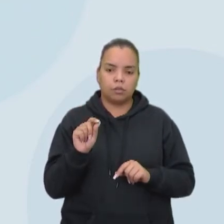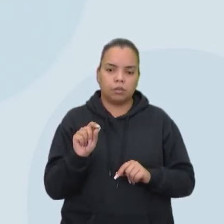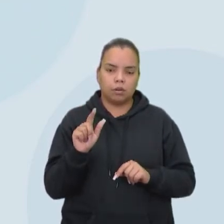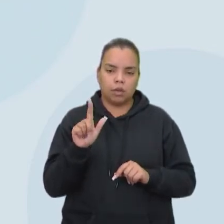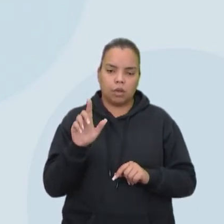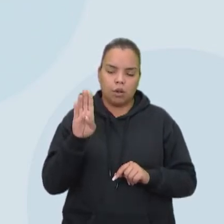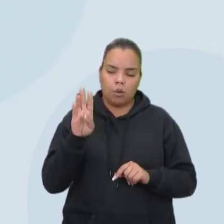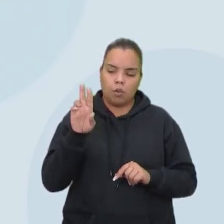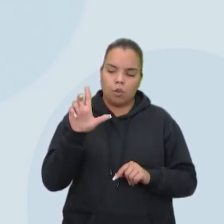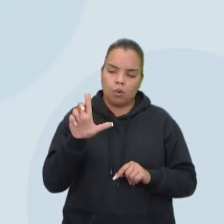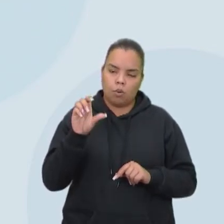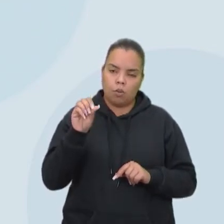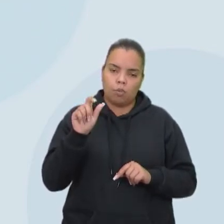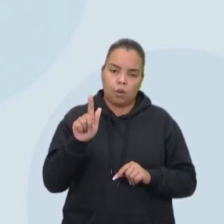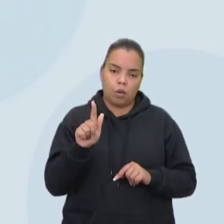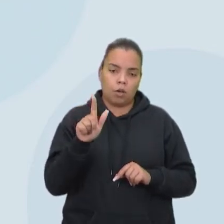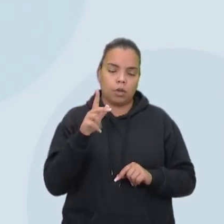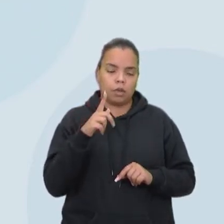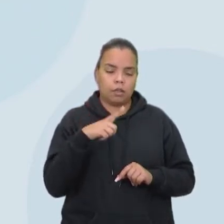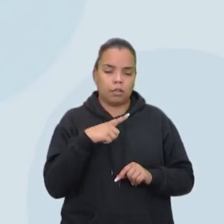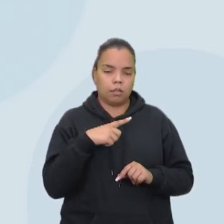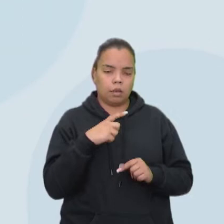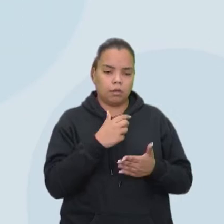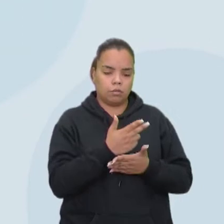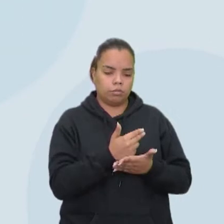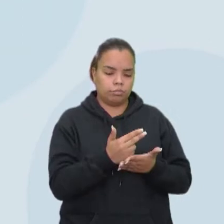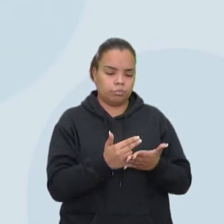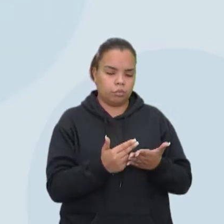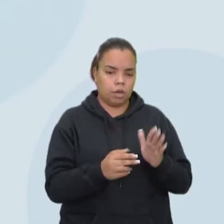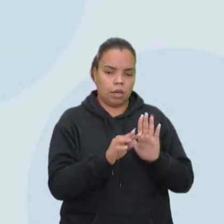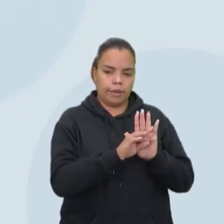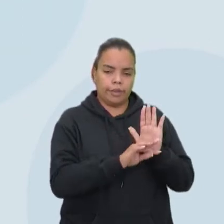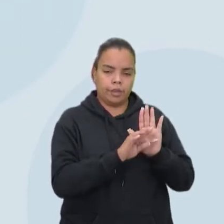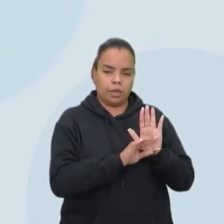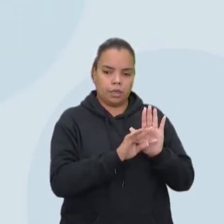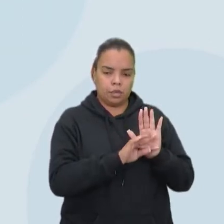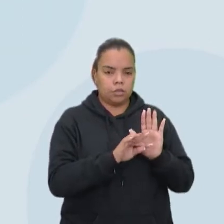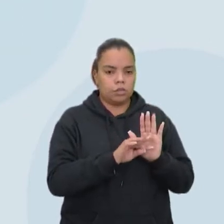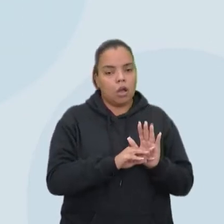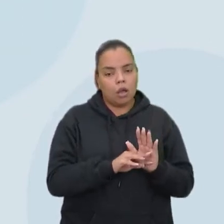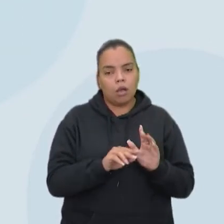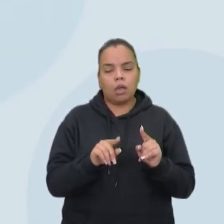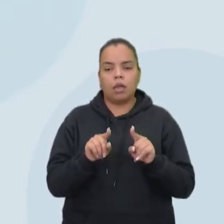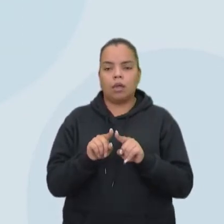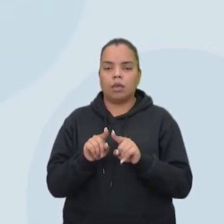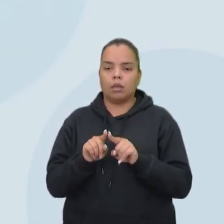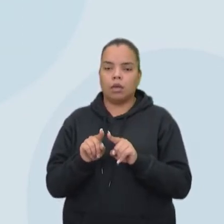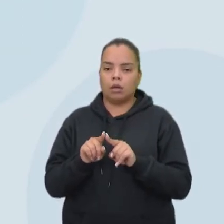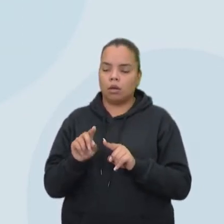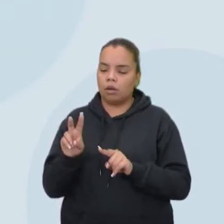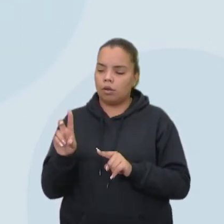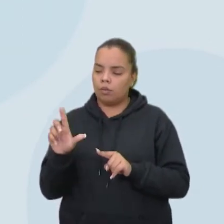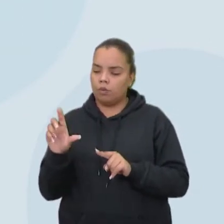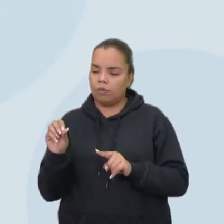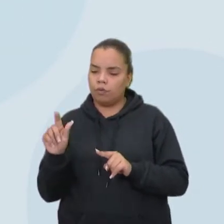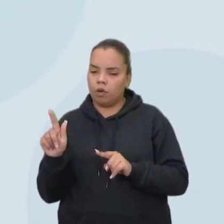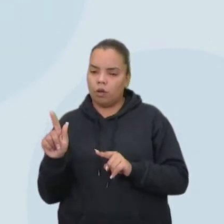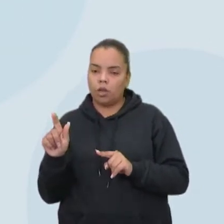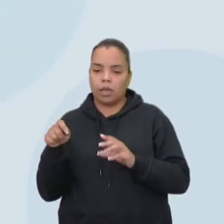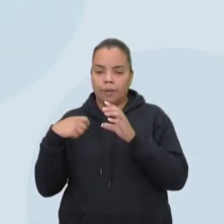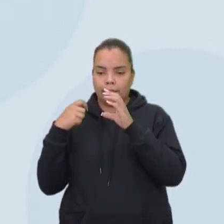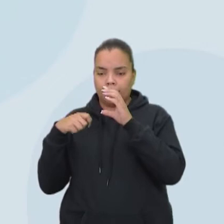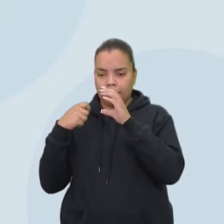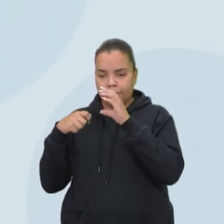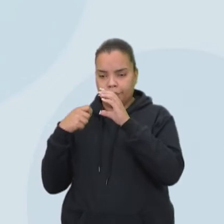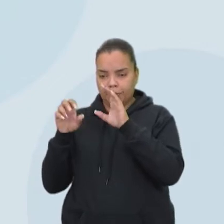característica montada com imagens e o texto. O vlog ele vai ser basicamente em vídeo, com